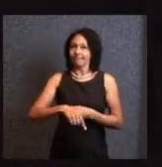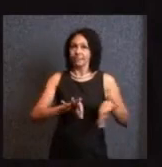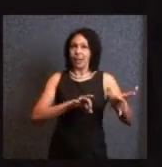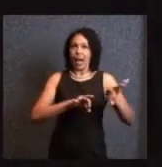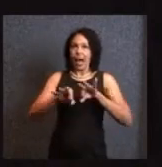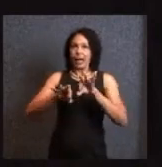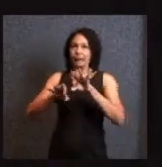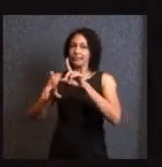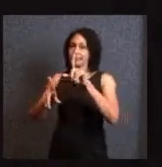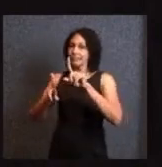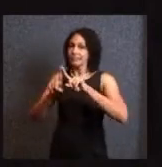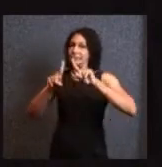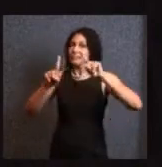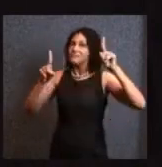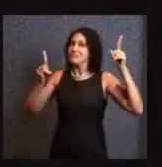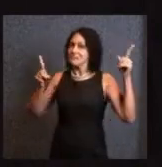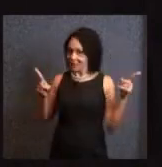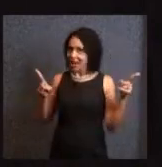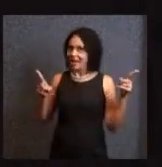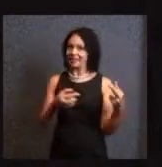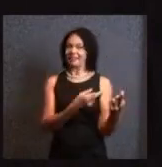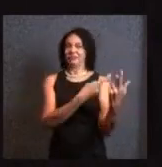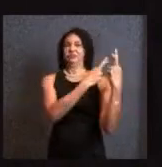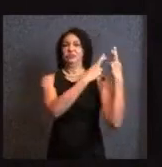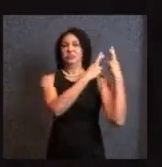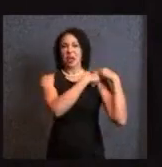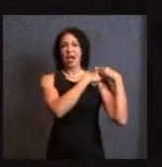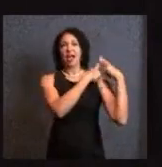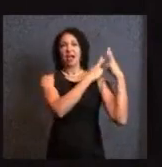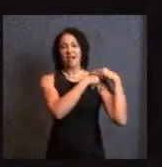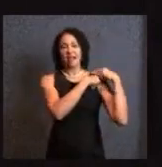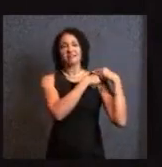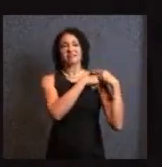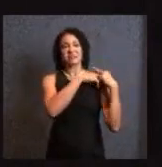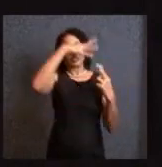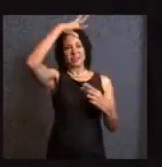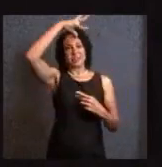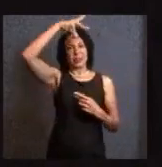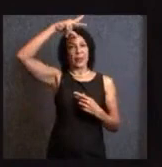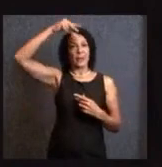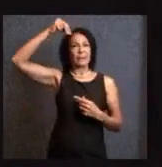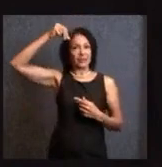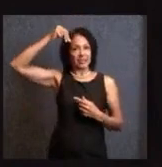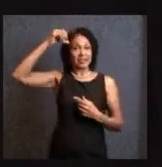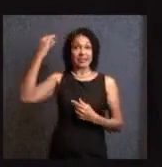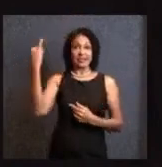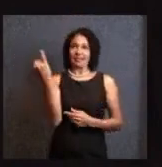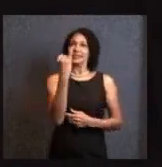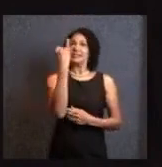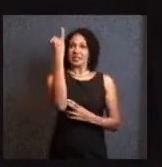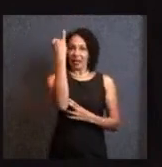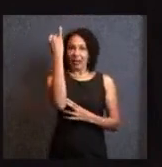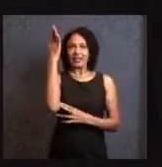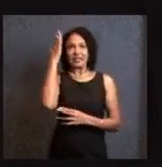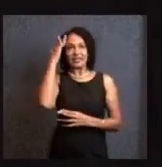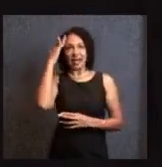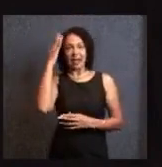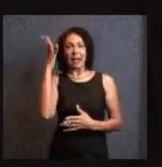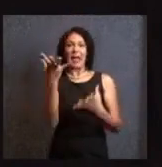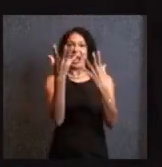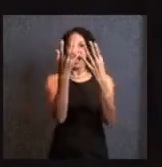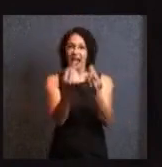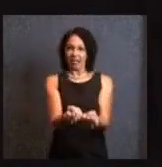uma contrapartida de compromisso da gestão. E aí é importante destacar o compromisso que foi assumido